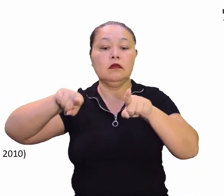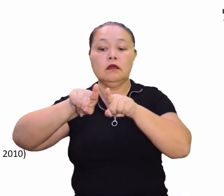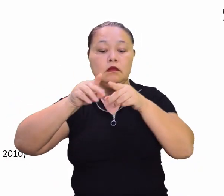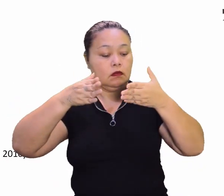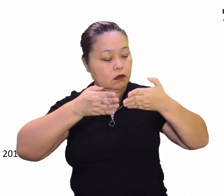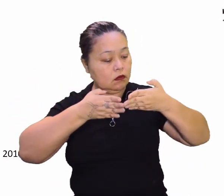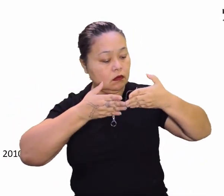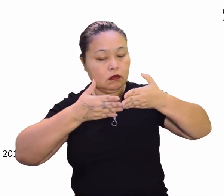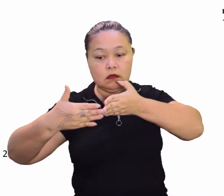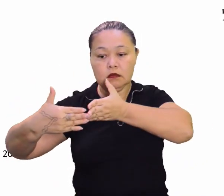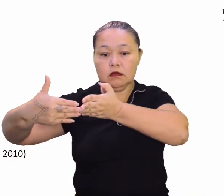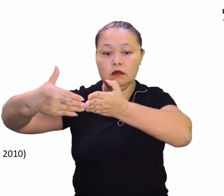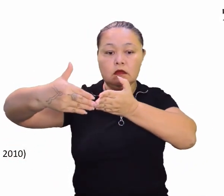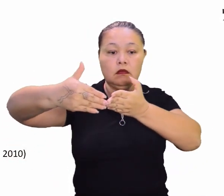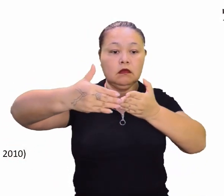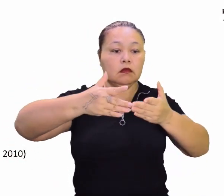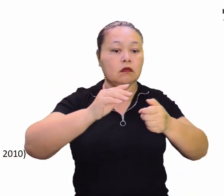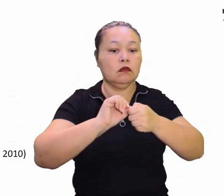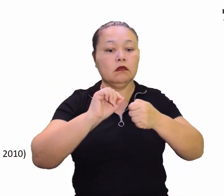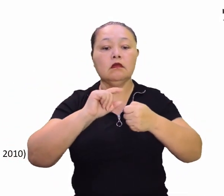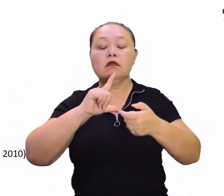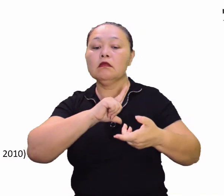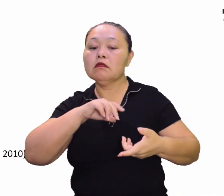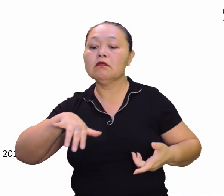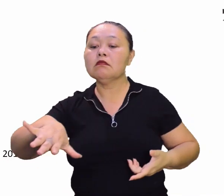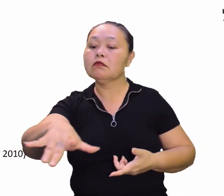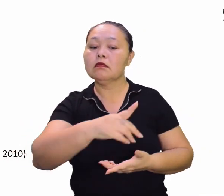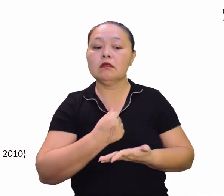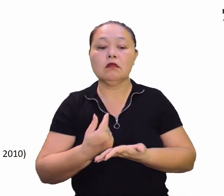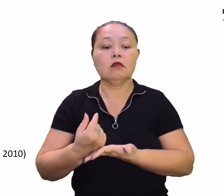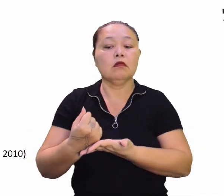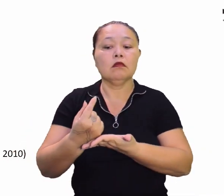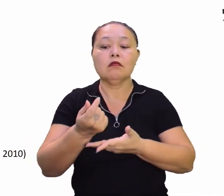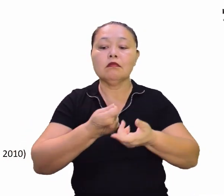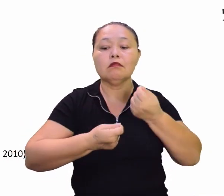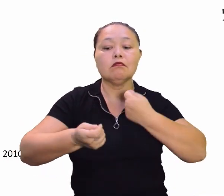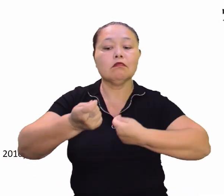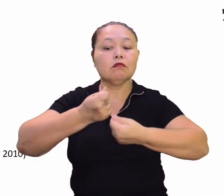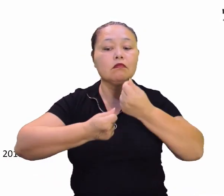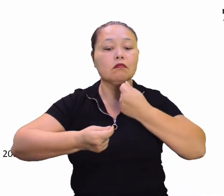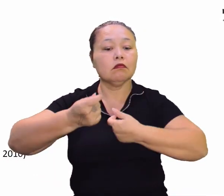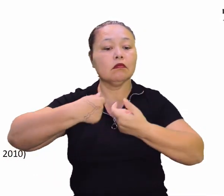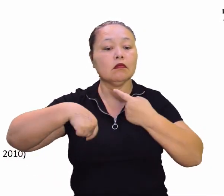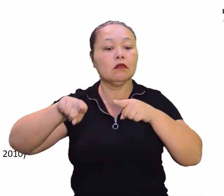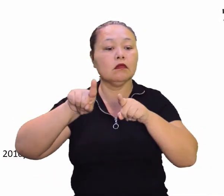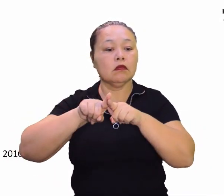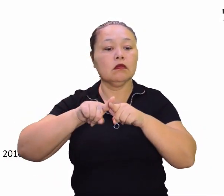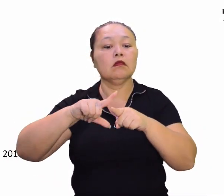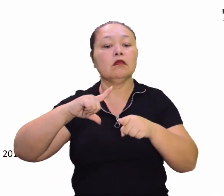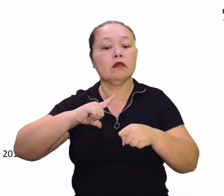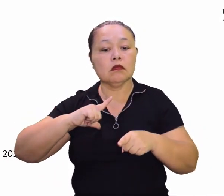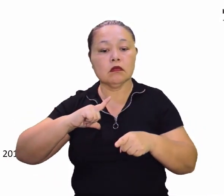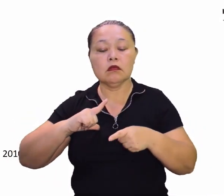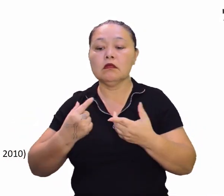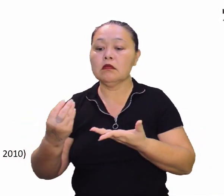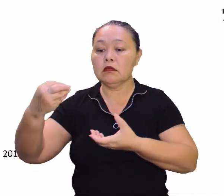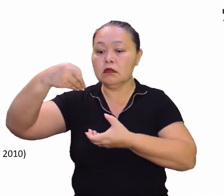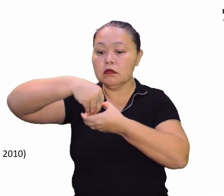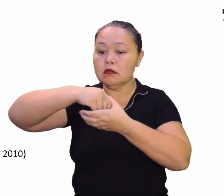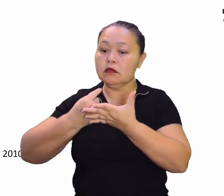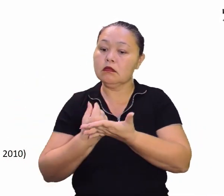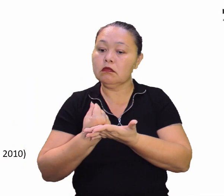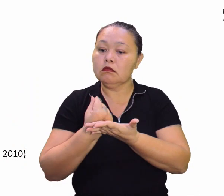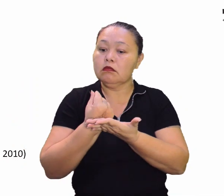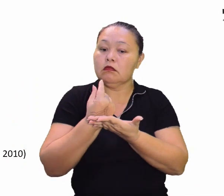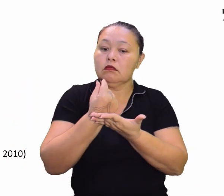mundo. Ganhou o status de região administrativa, formando um enclave capitalista na China